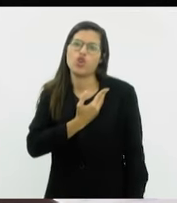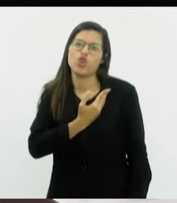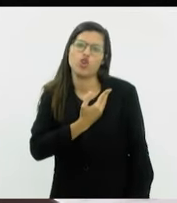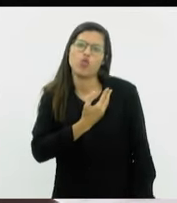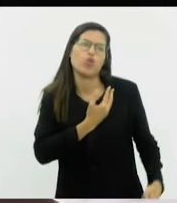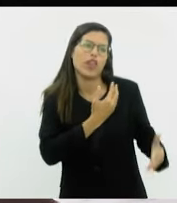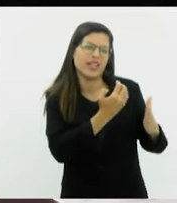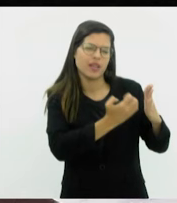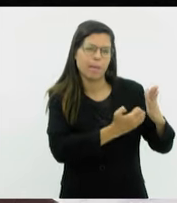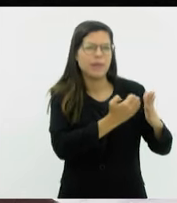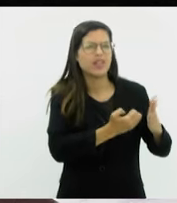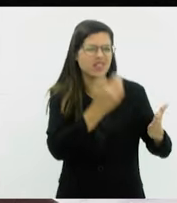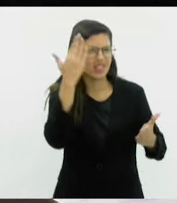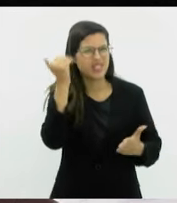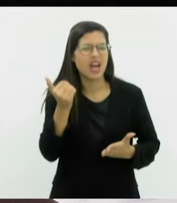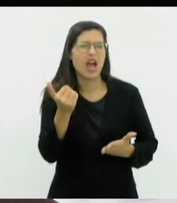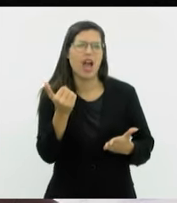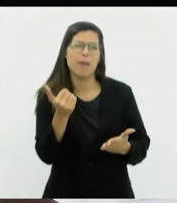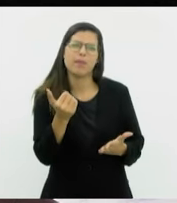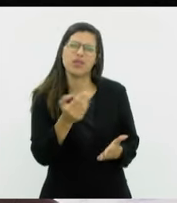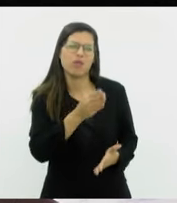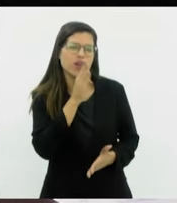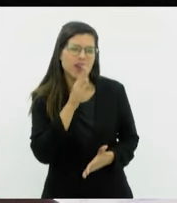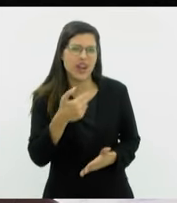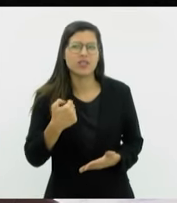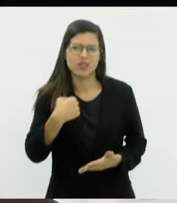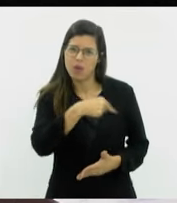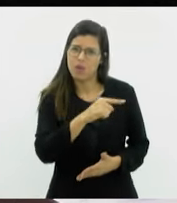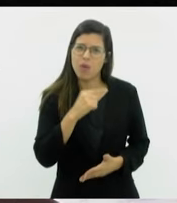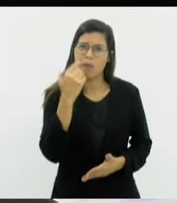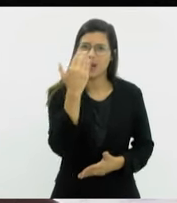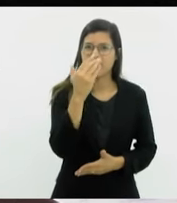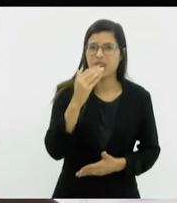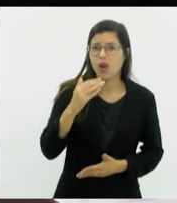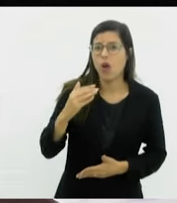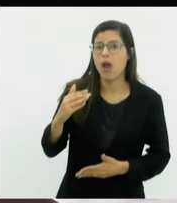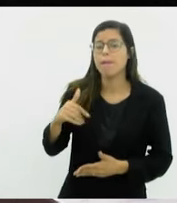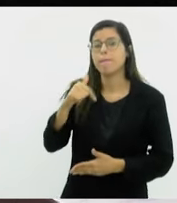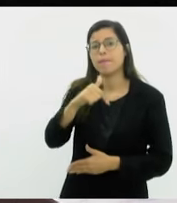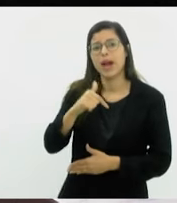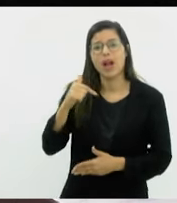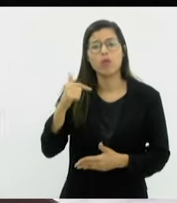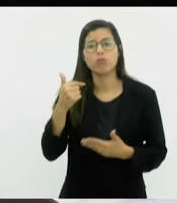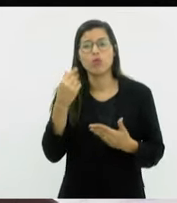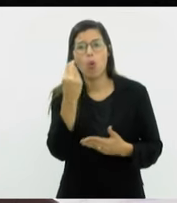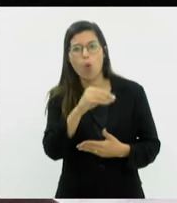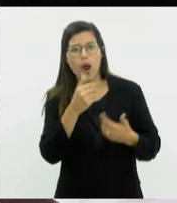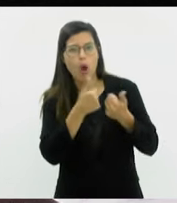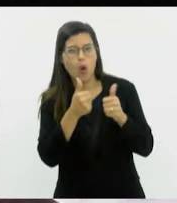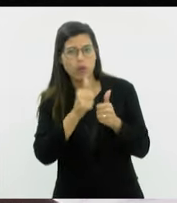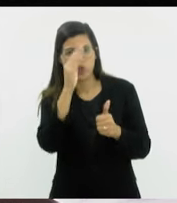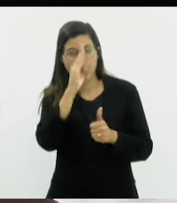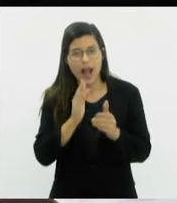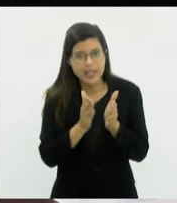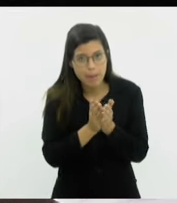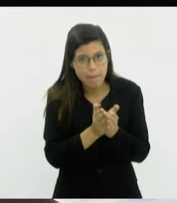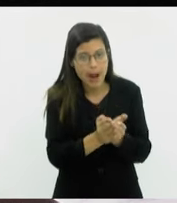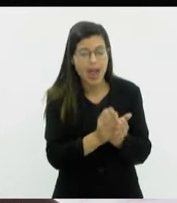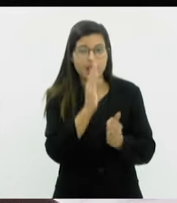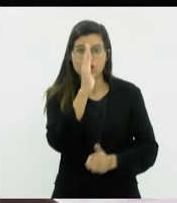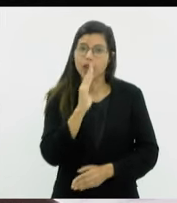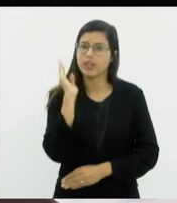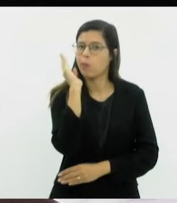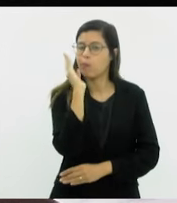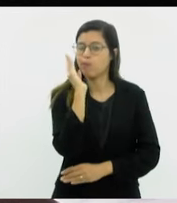né, Rodrigo? Então, cara, cala tua boca aí, porque senão eu vou pra Niterói pra botar ônibus de graça, botar barca de graça pro Rio, coisa que você não faz porque